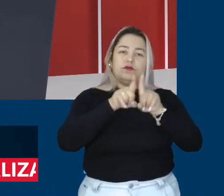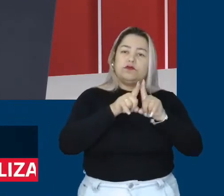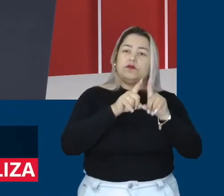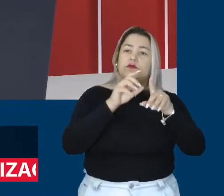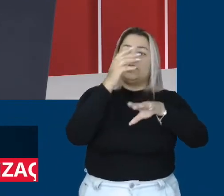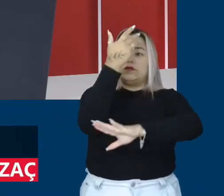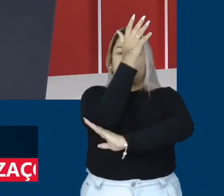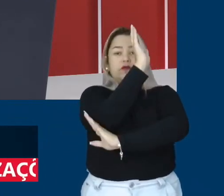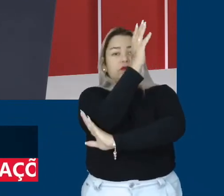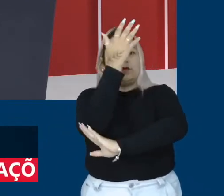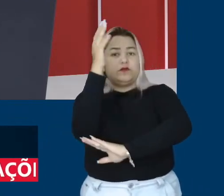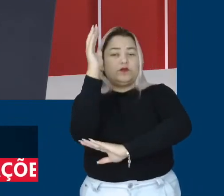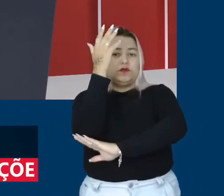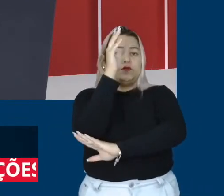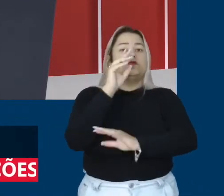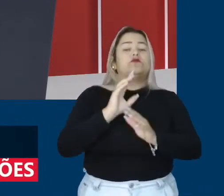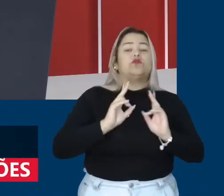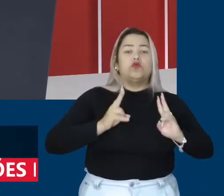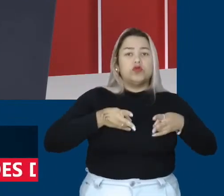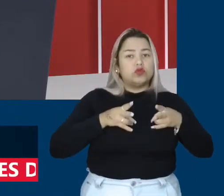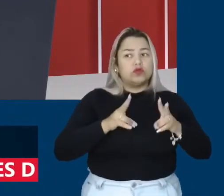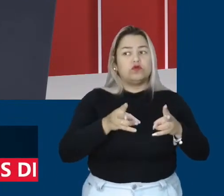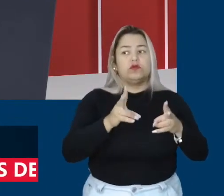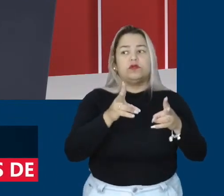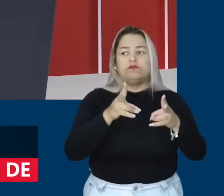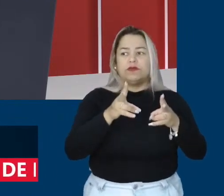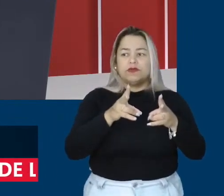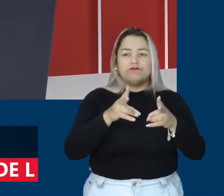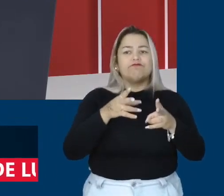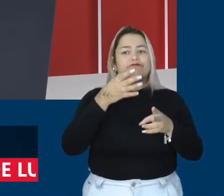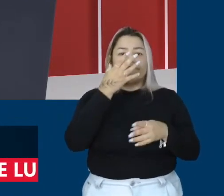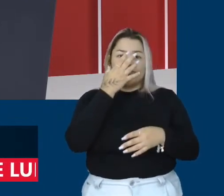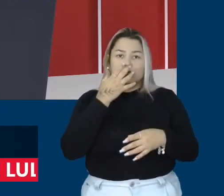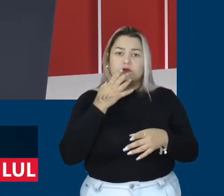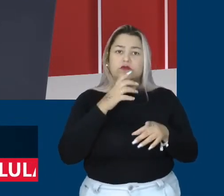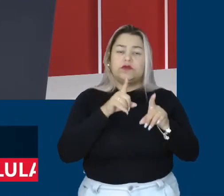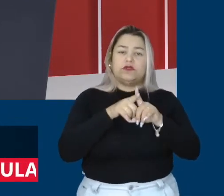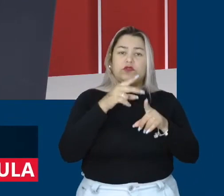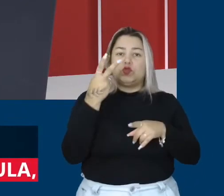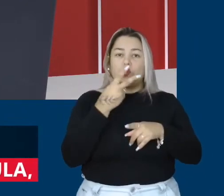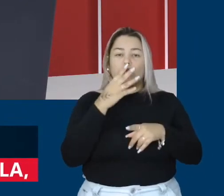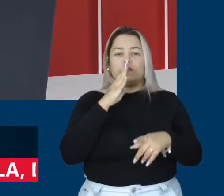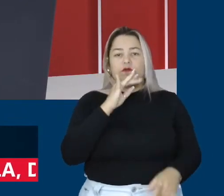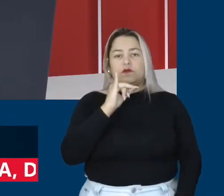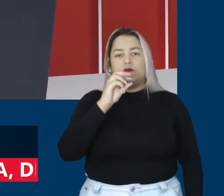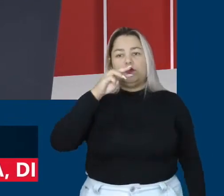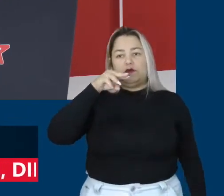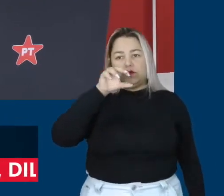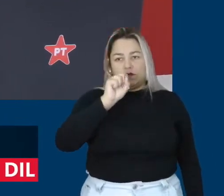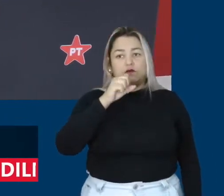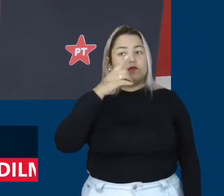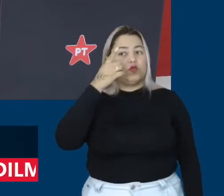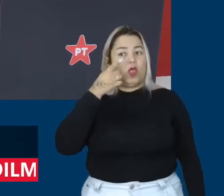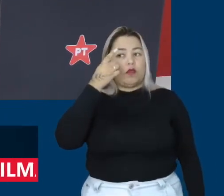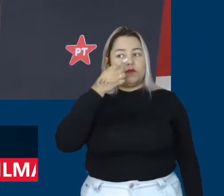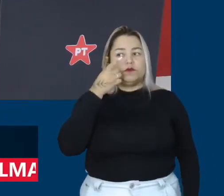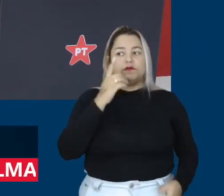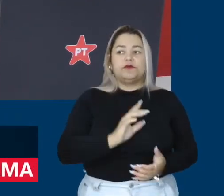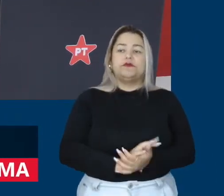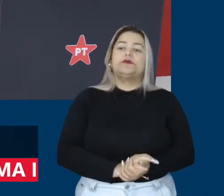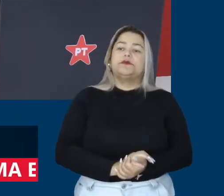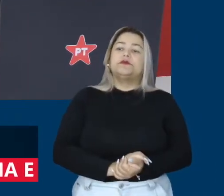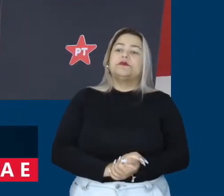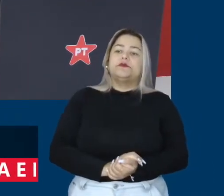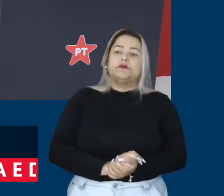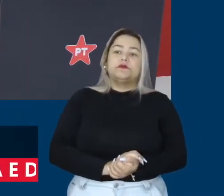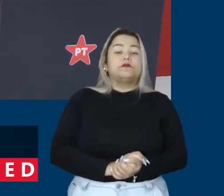ambientais, a degradação constante, né, e muito severa desses dois biomas, deputado? Então, Amanda, isso é uma